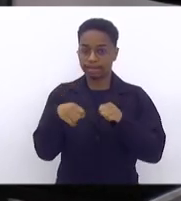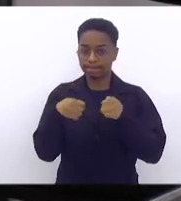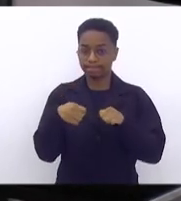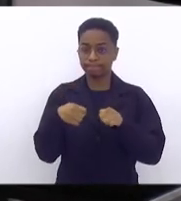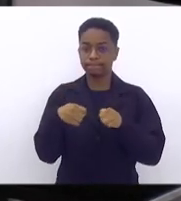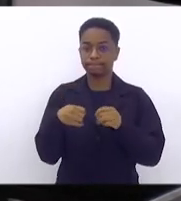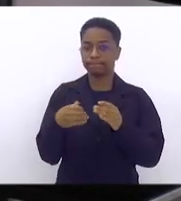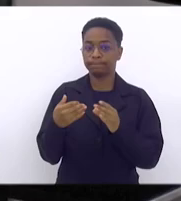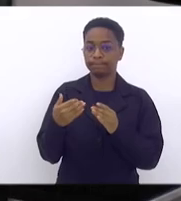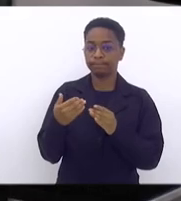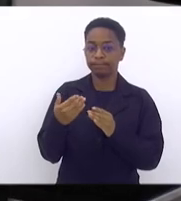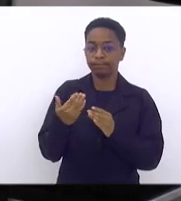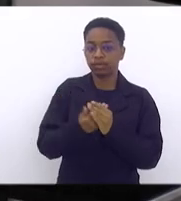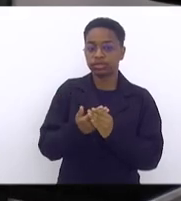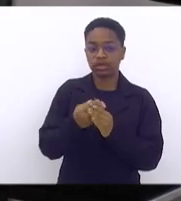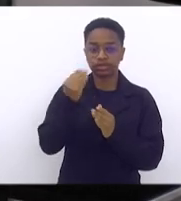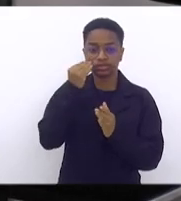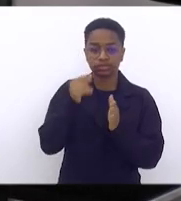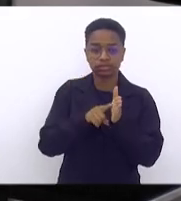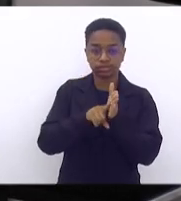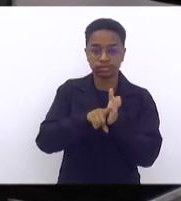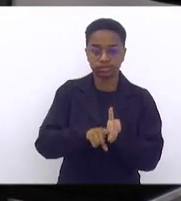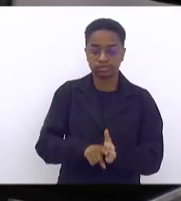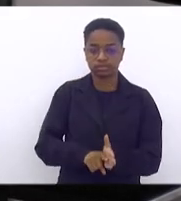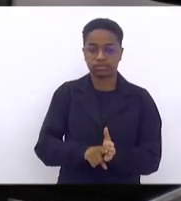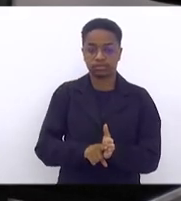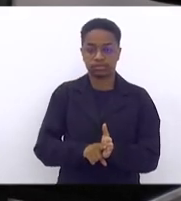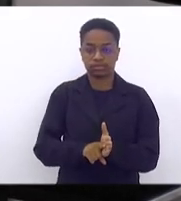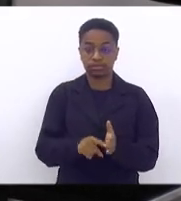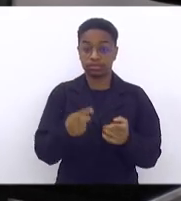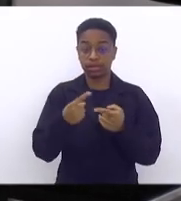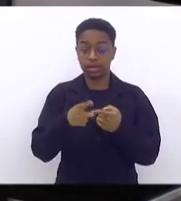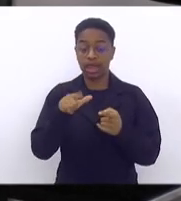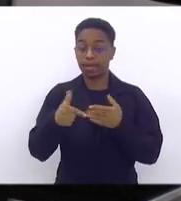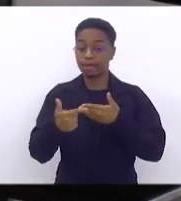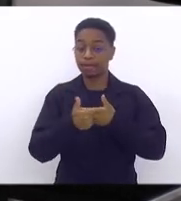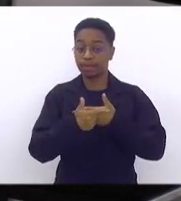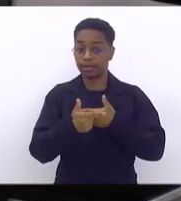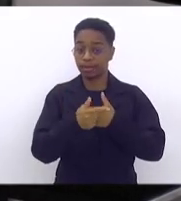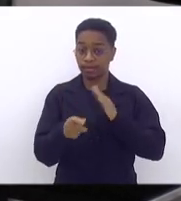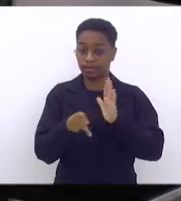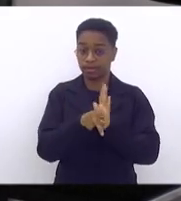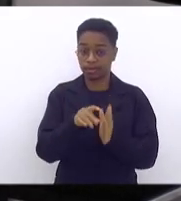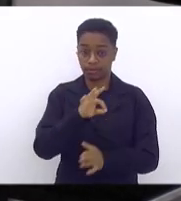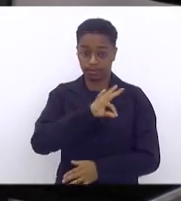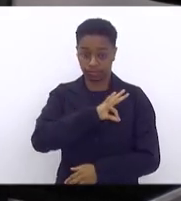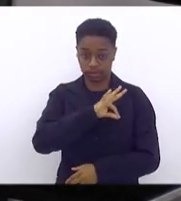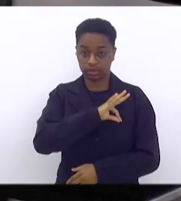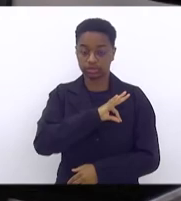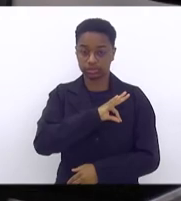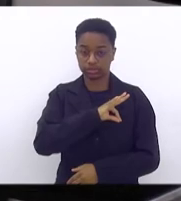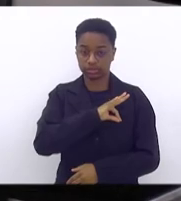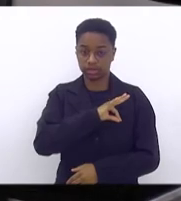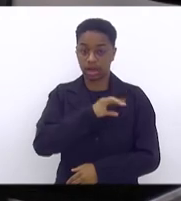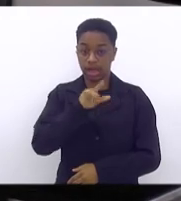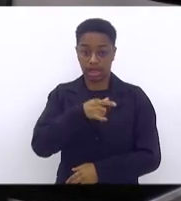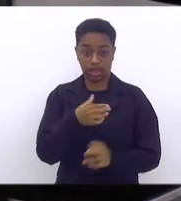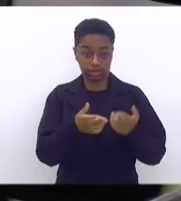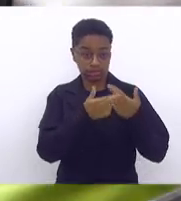processo investigativo. Aquilo que deveria ser o papel da polícia, que é